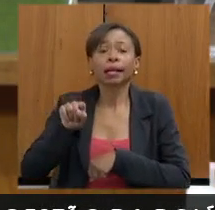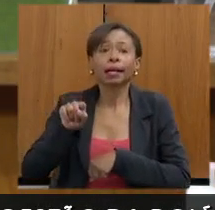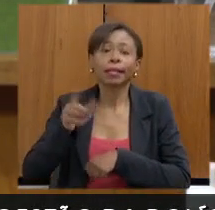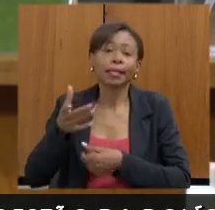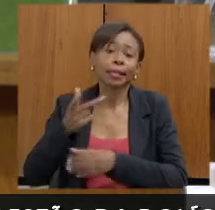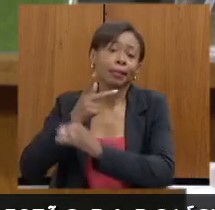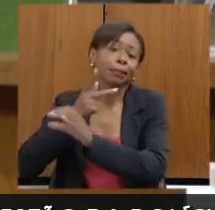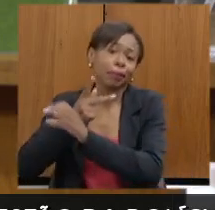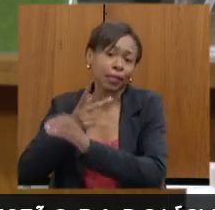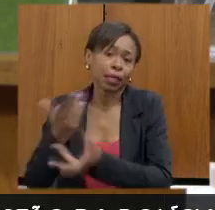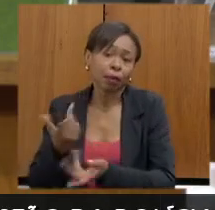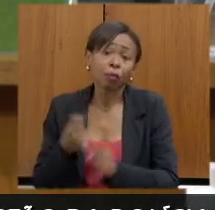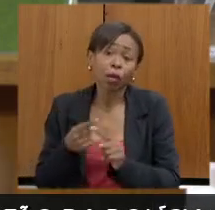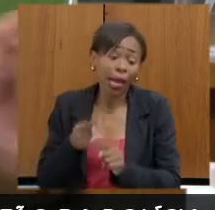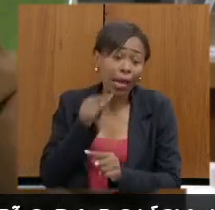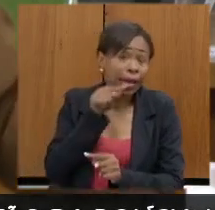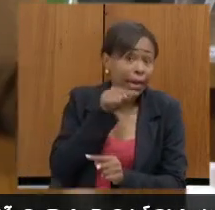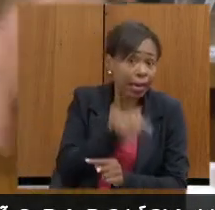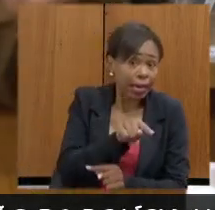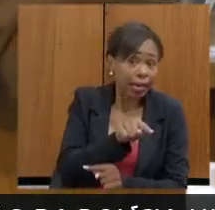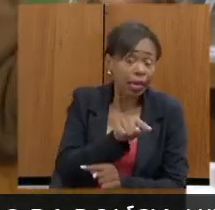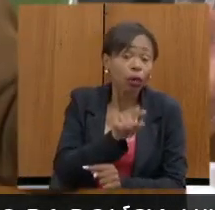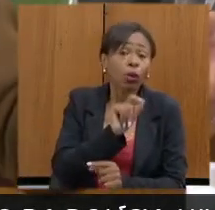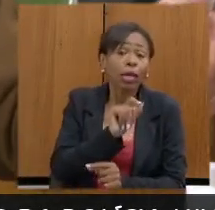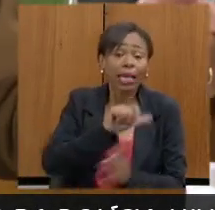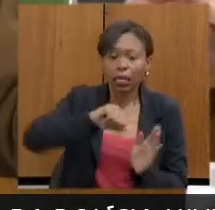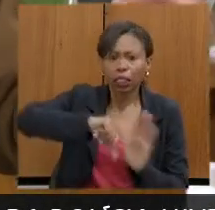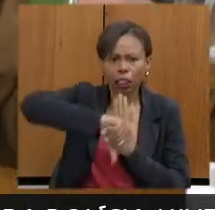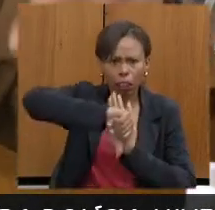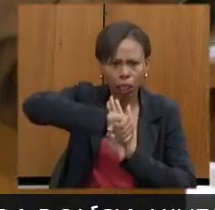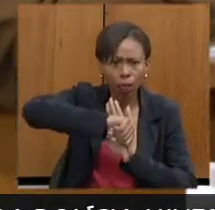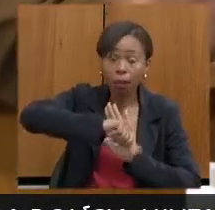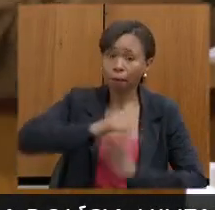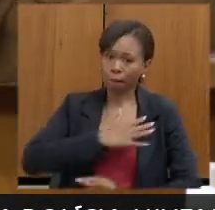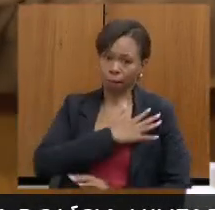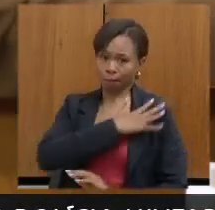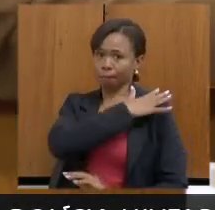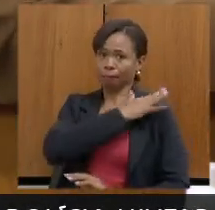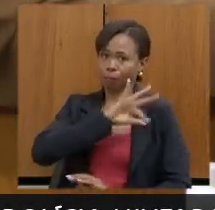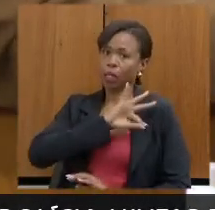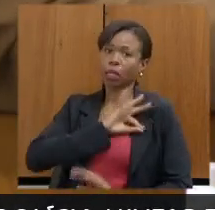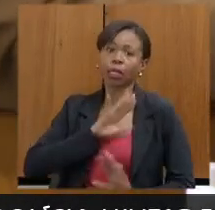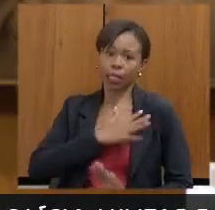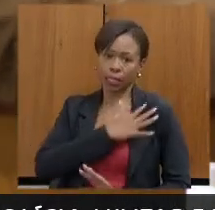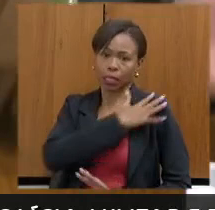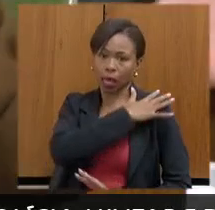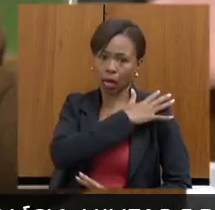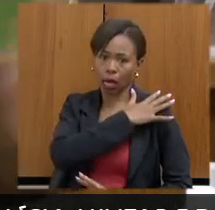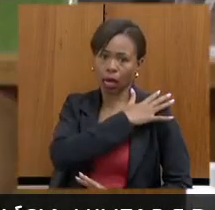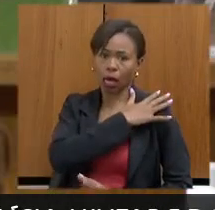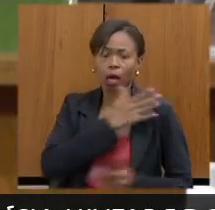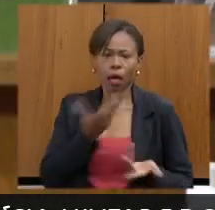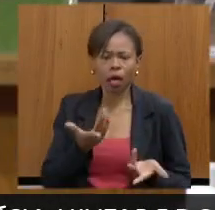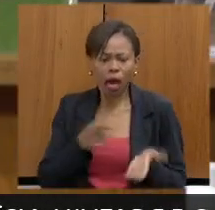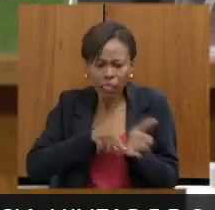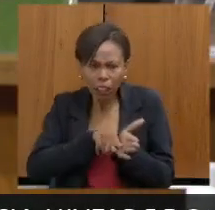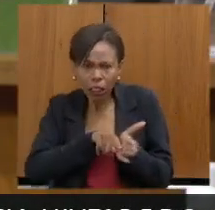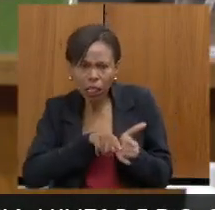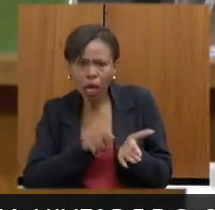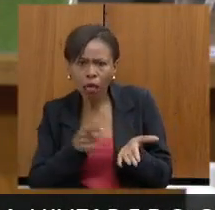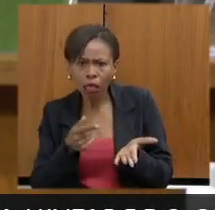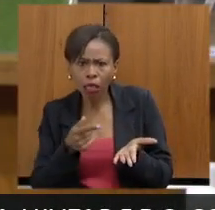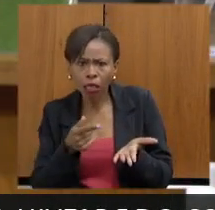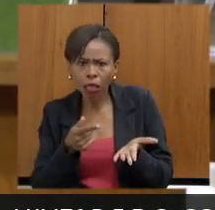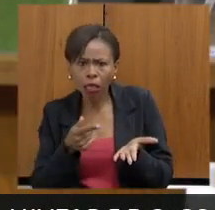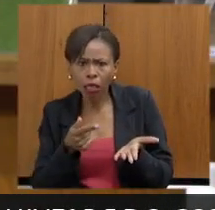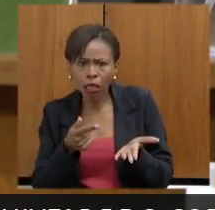dele ele praticou um crime militar E aí ele disse classificaram isso ou vai ser um enquete aí eu posso ir embora